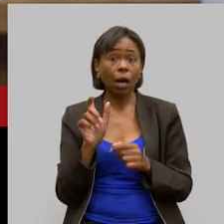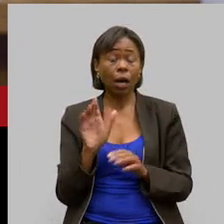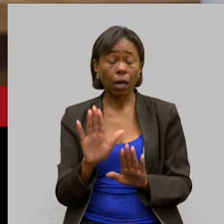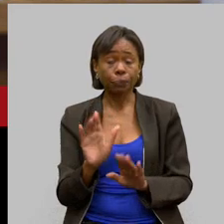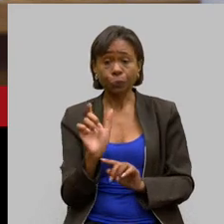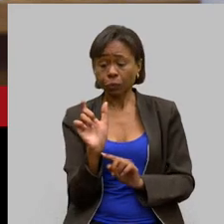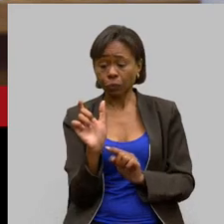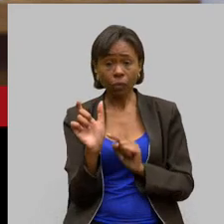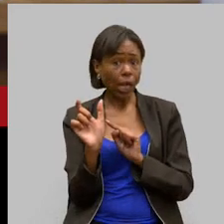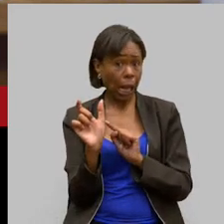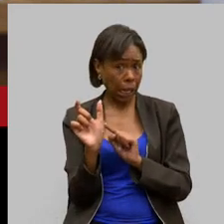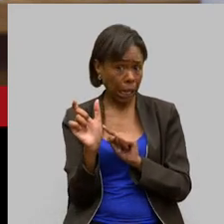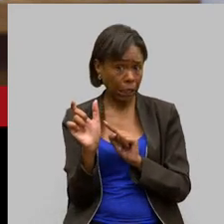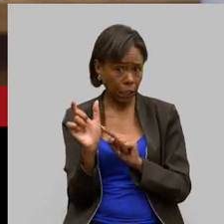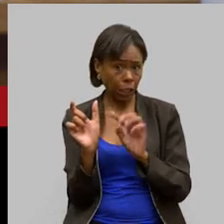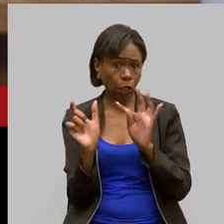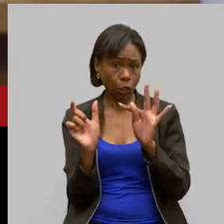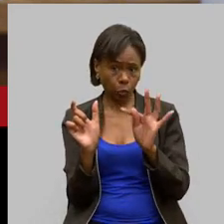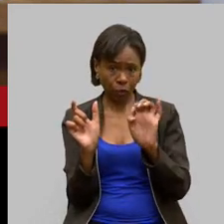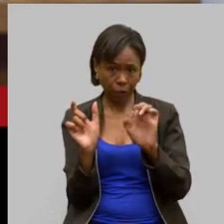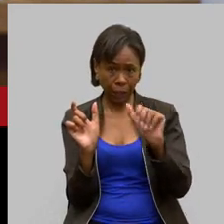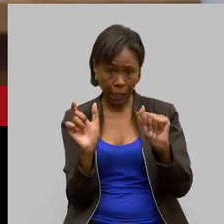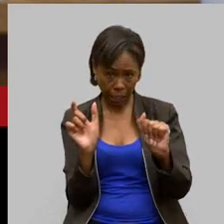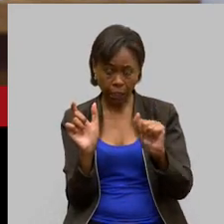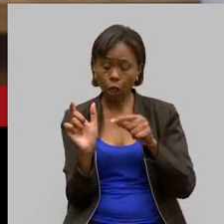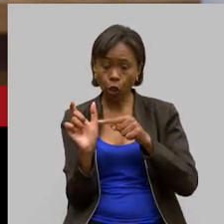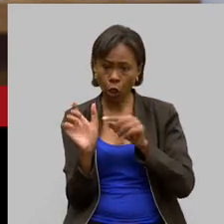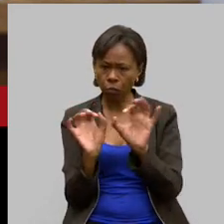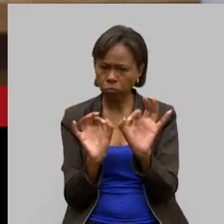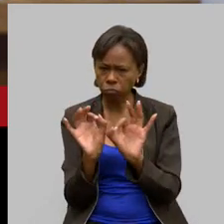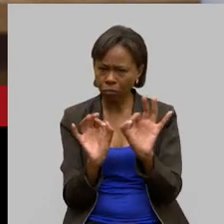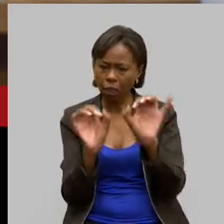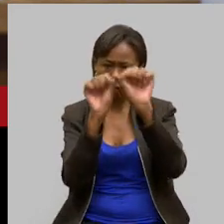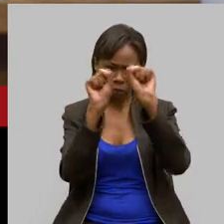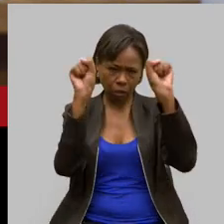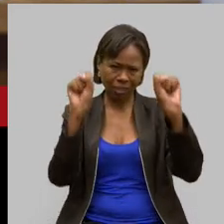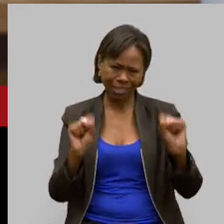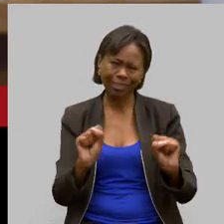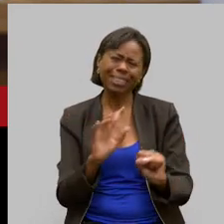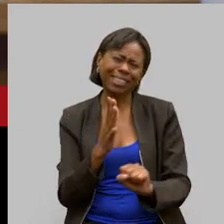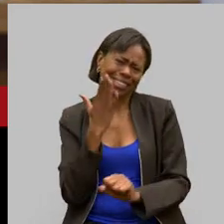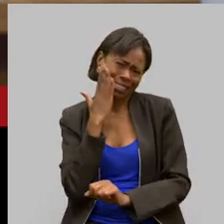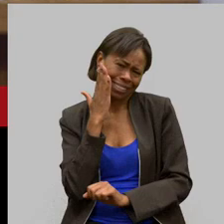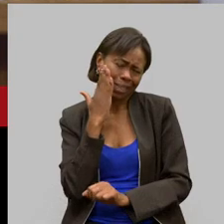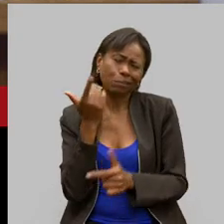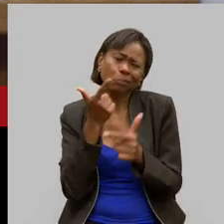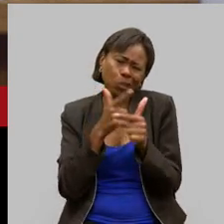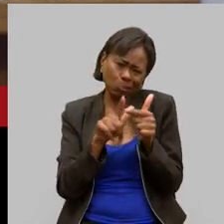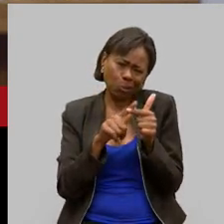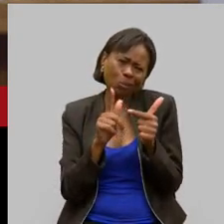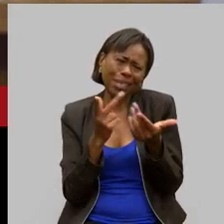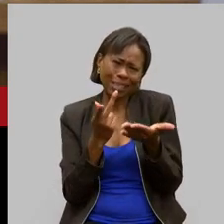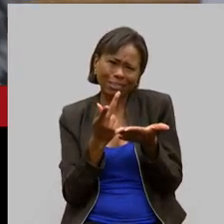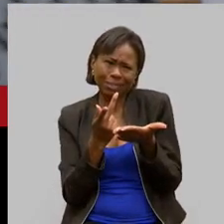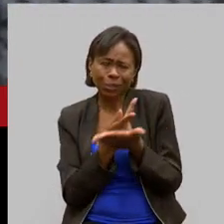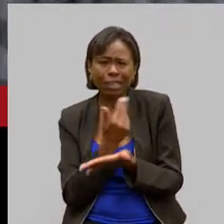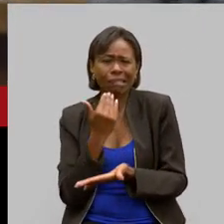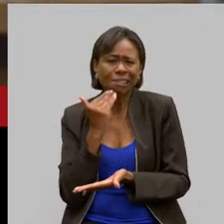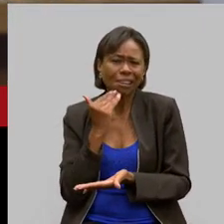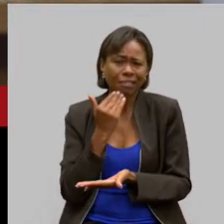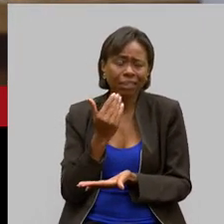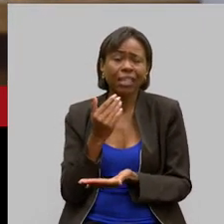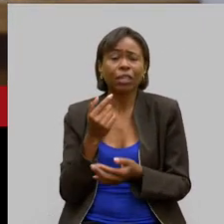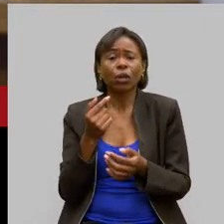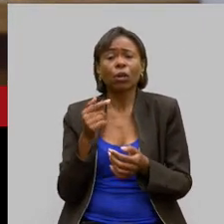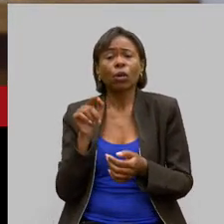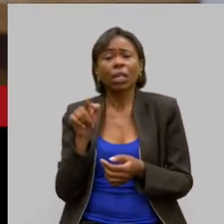a carteira nós estamos aperfeiçoando o sistema a a gente sabe que tem alguns problemas principalmente com a a solicitação